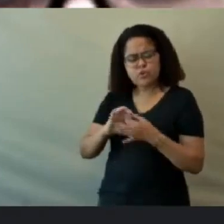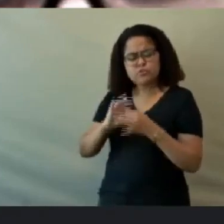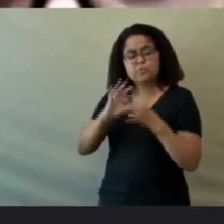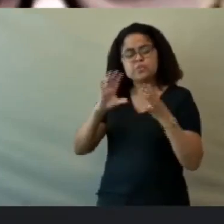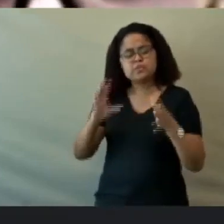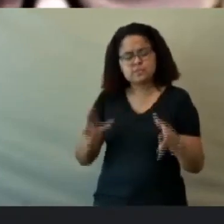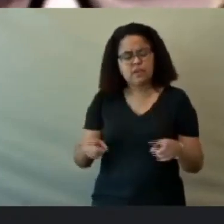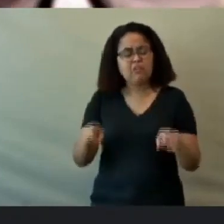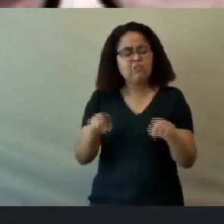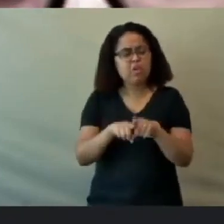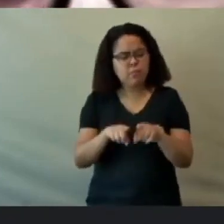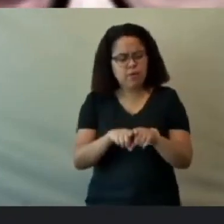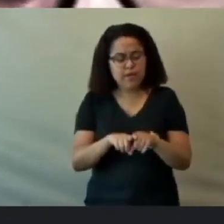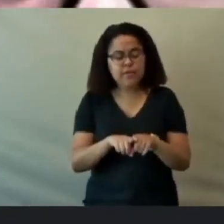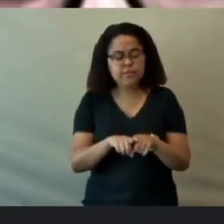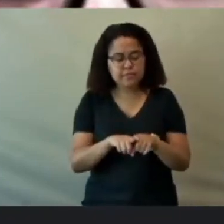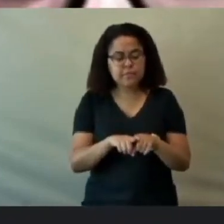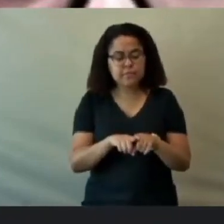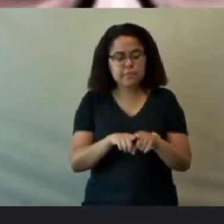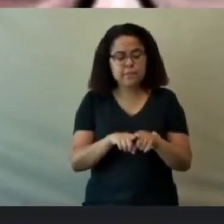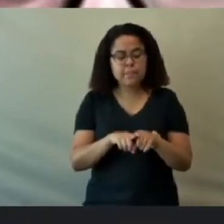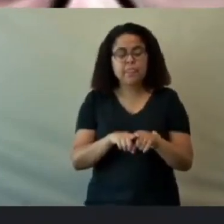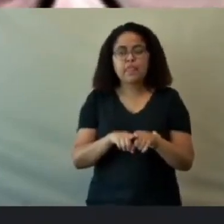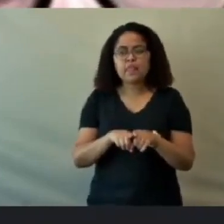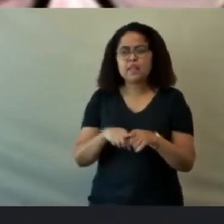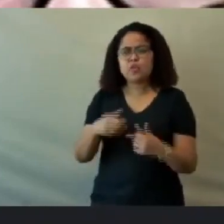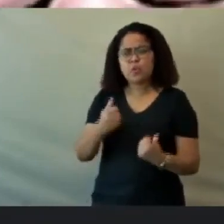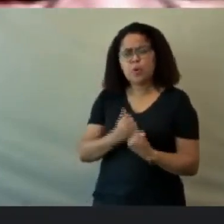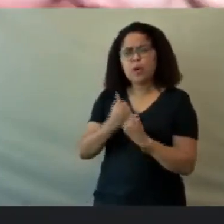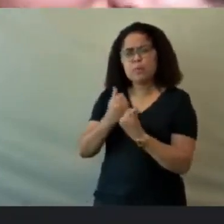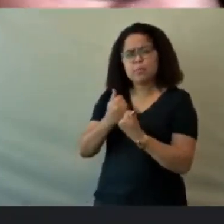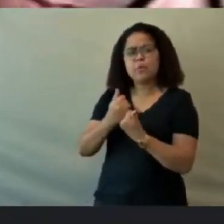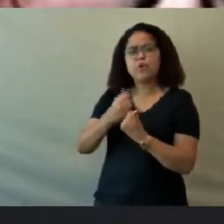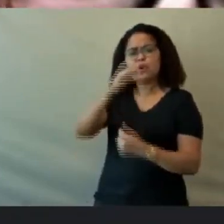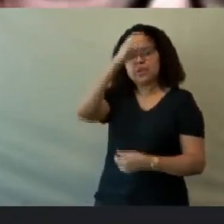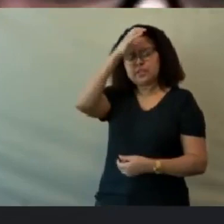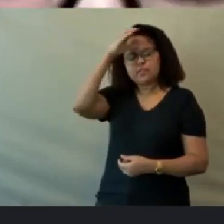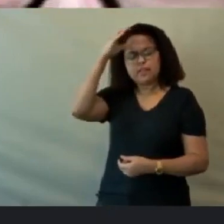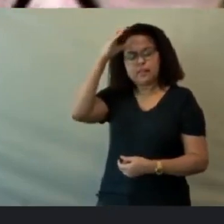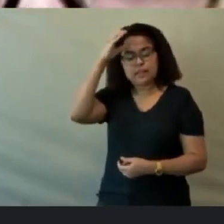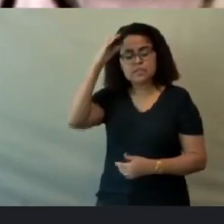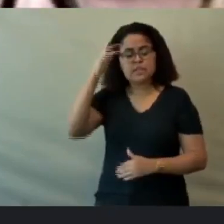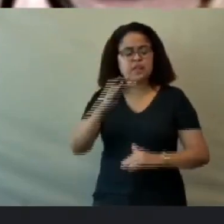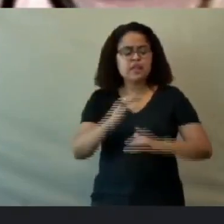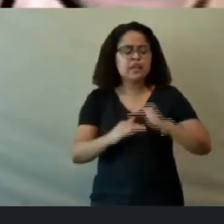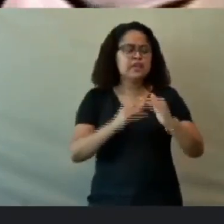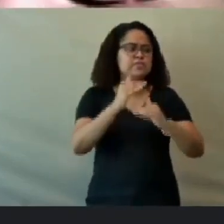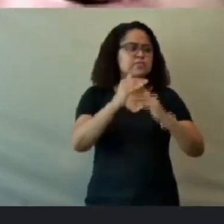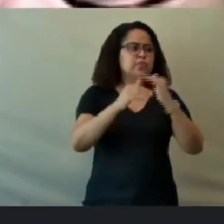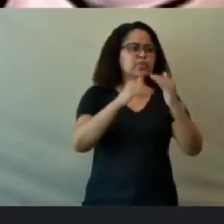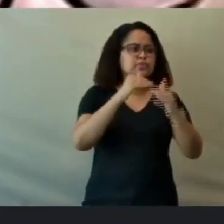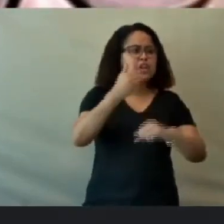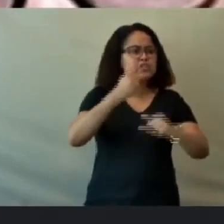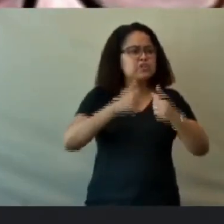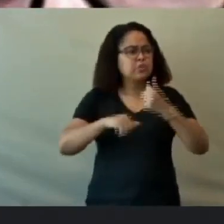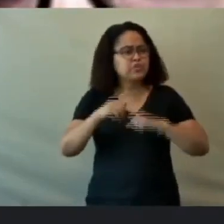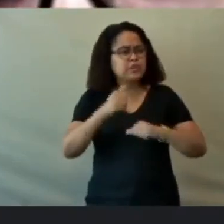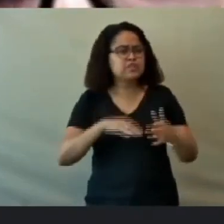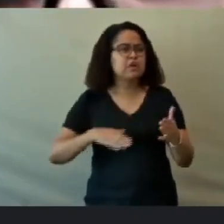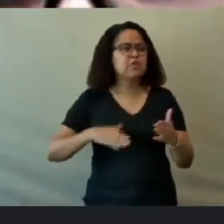com essa casa aí para o tempo nesses processos de apreciação e aprovação na política de cuidados